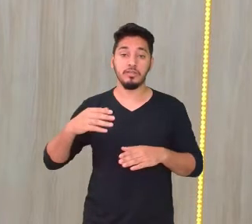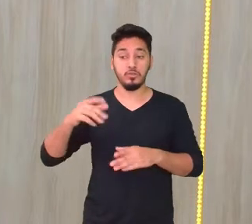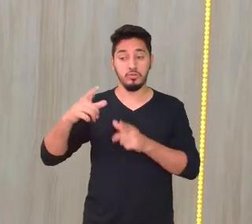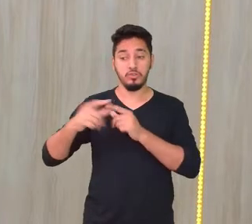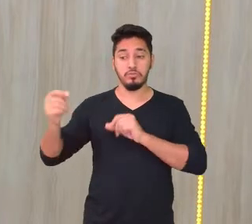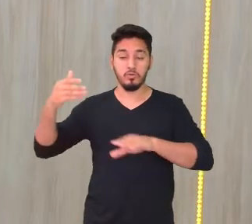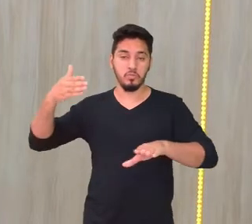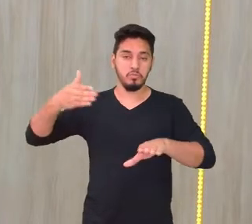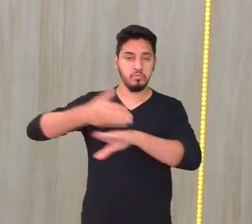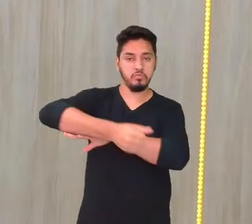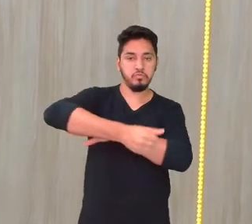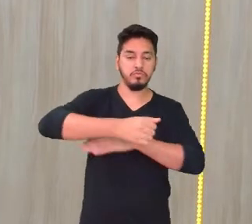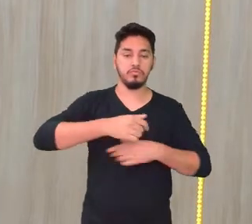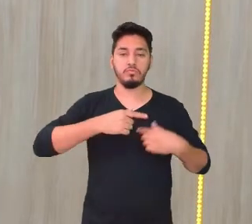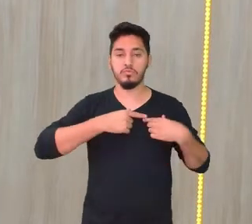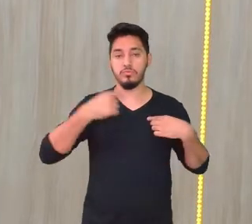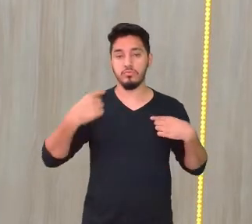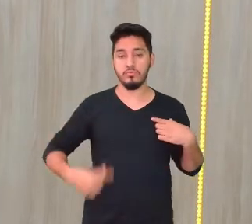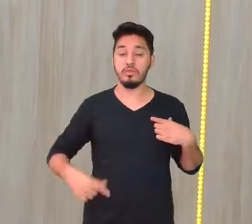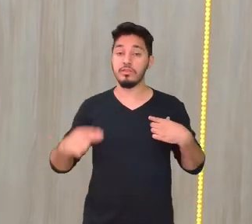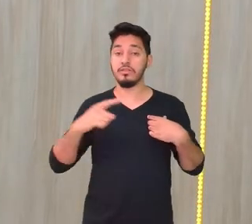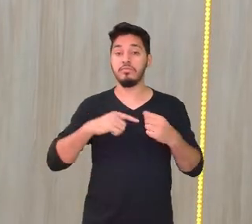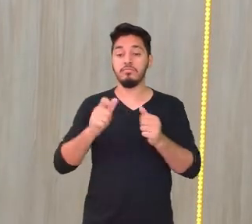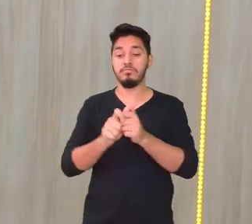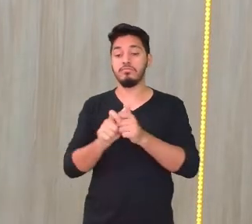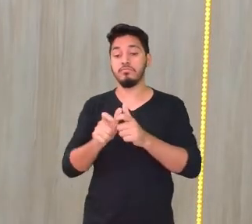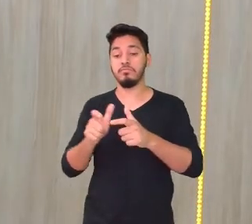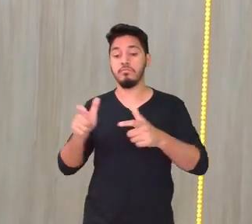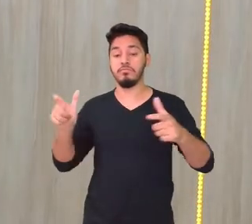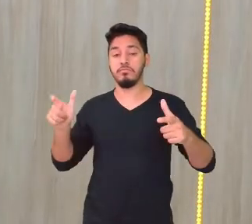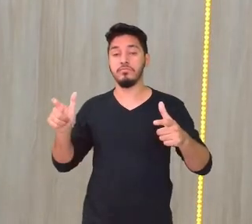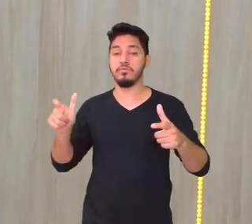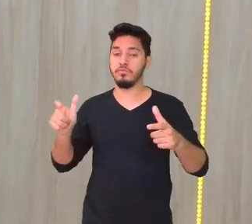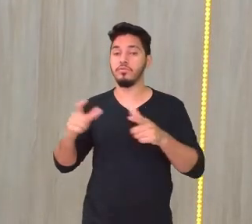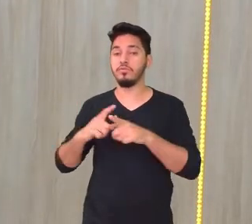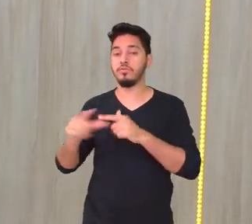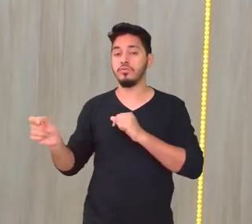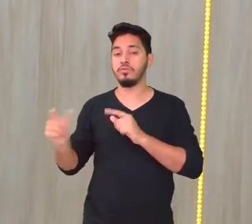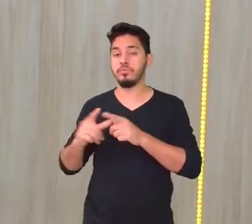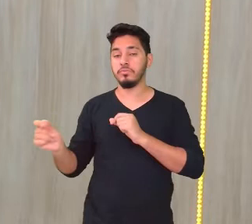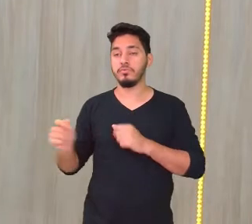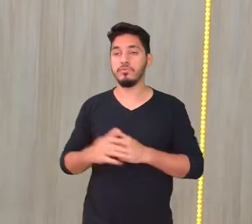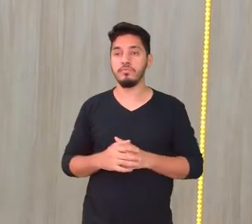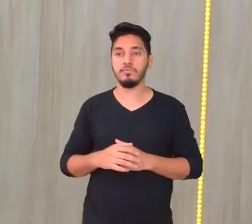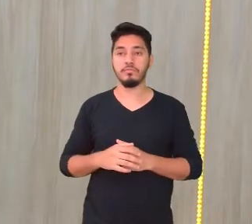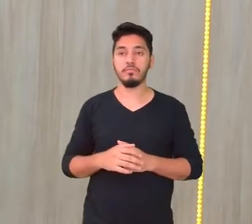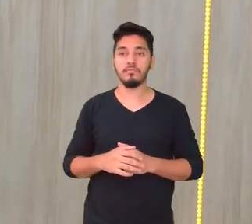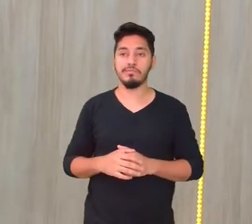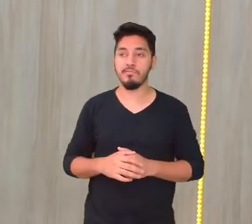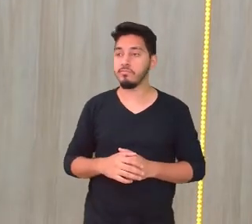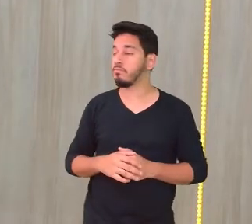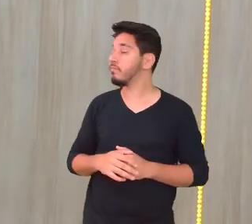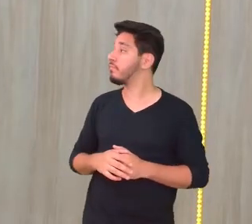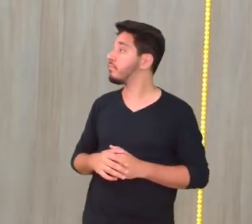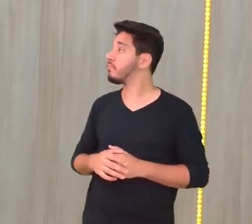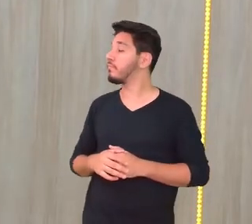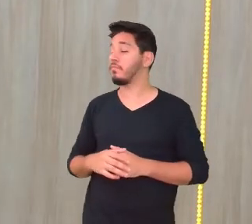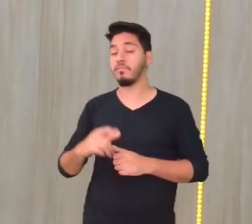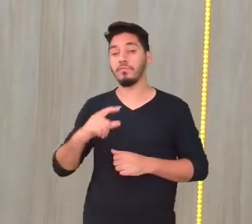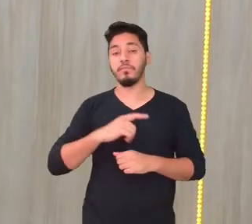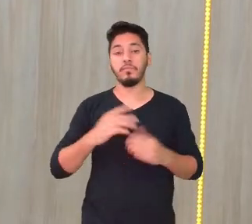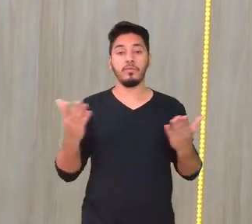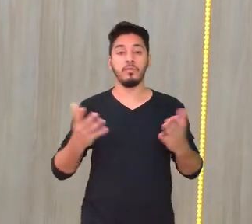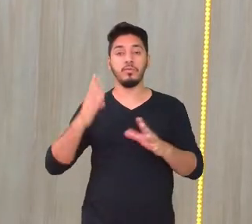japonesa, né? Então a gente tem esse expansionismo, né? Expansionismo japonês. Junta tudo isso, a gente vai ter aí,